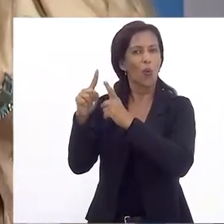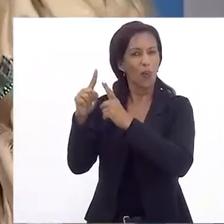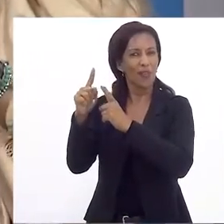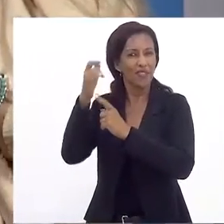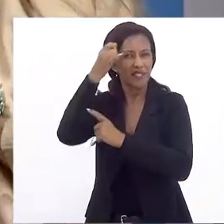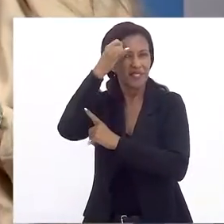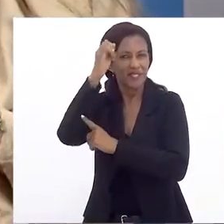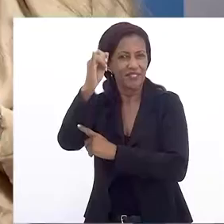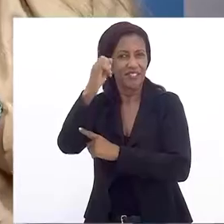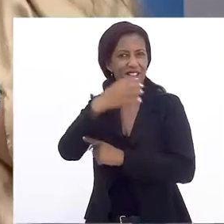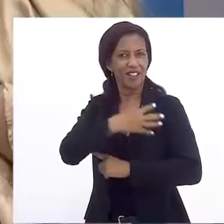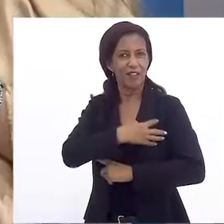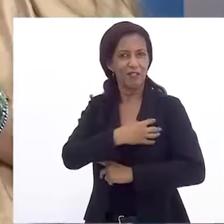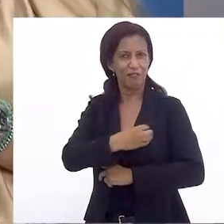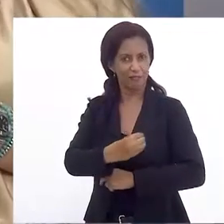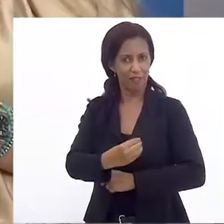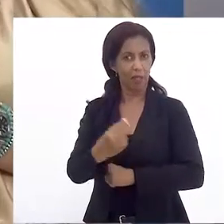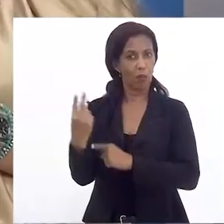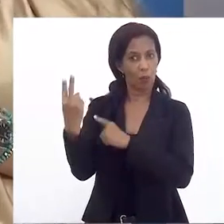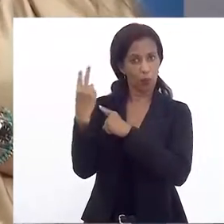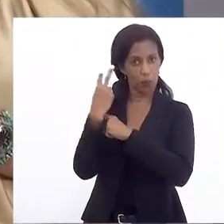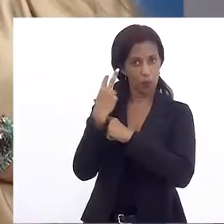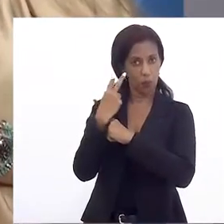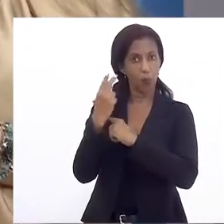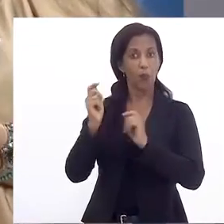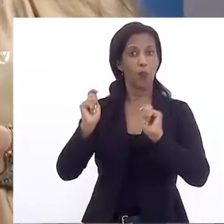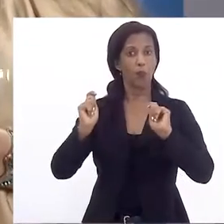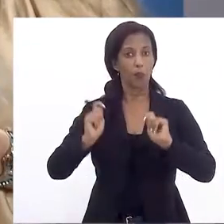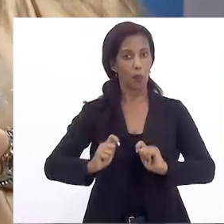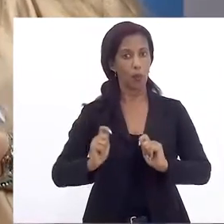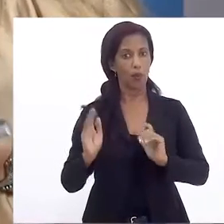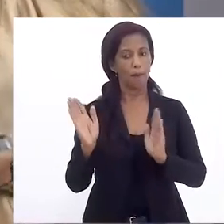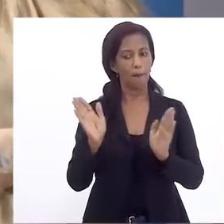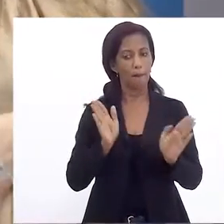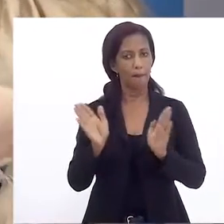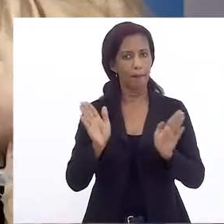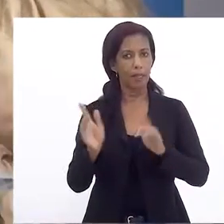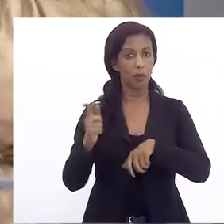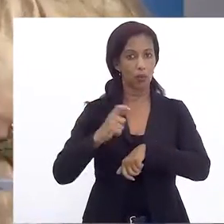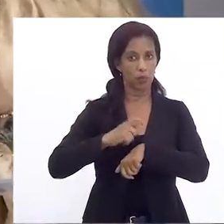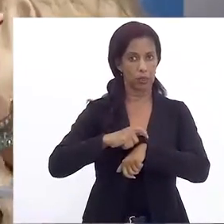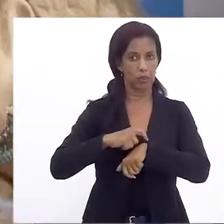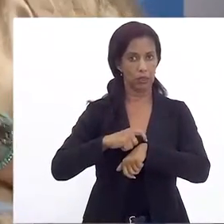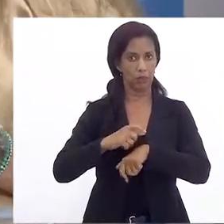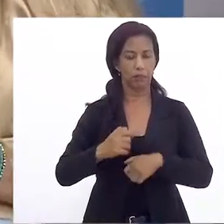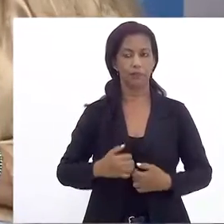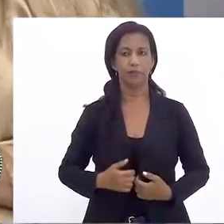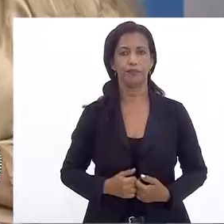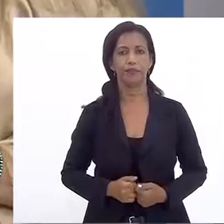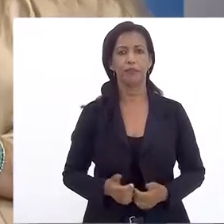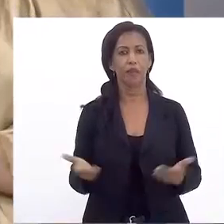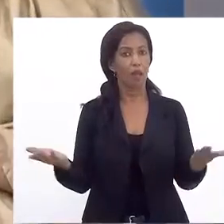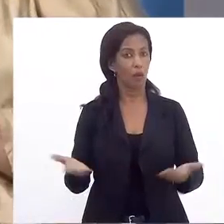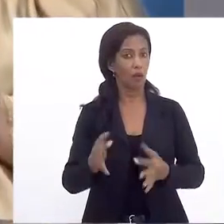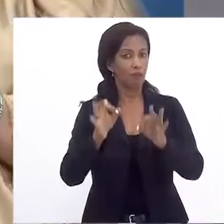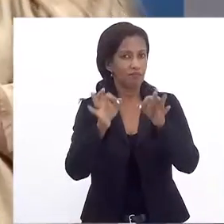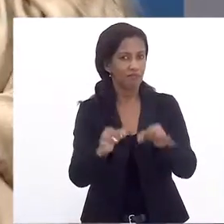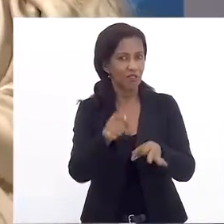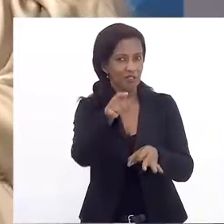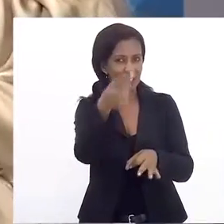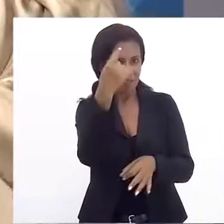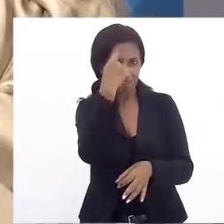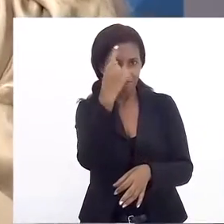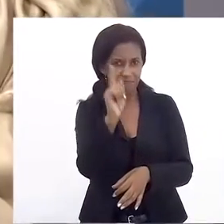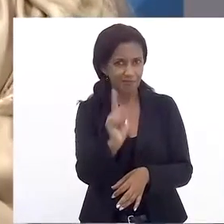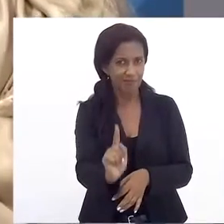contraceptivo bastante eficiente, reversível e que pode ser utilizado por um período de tempo prolongado. Agora, o que